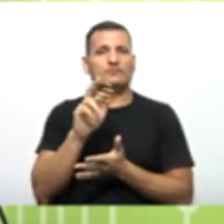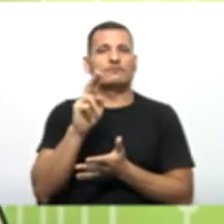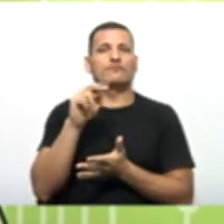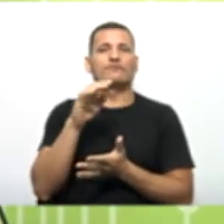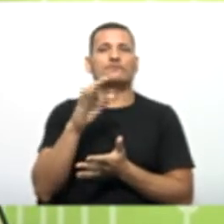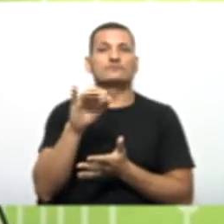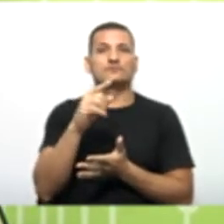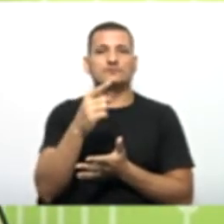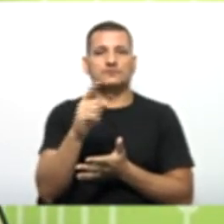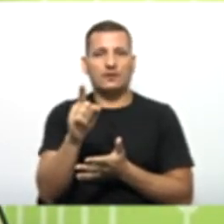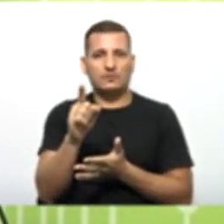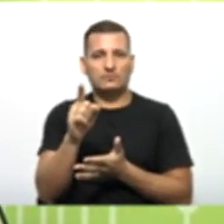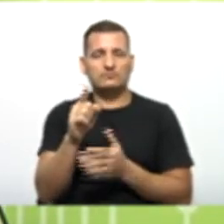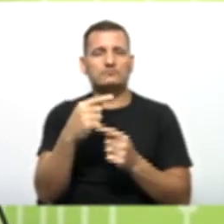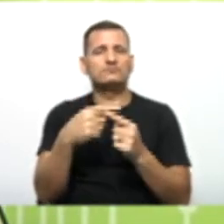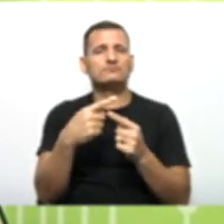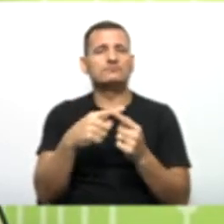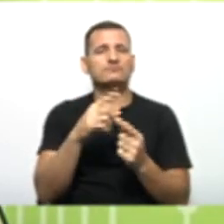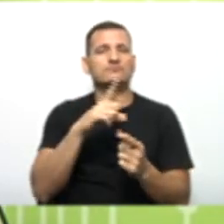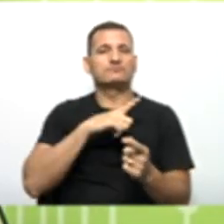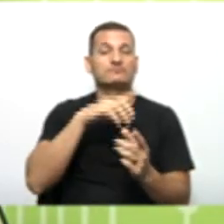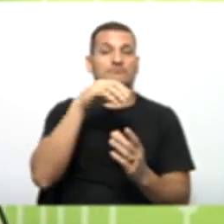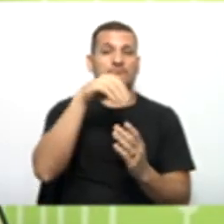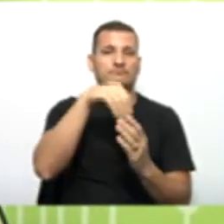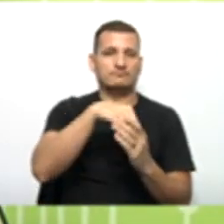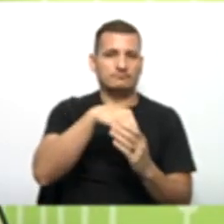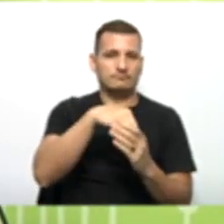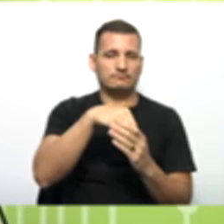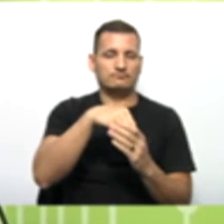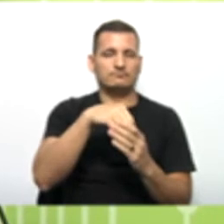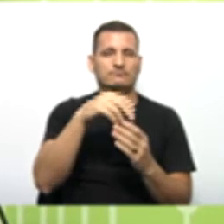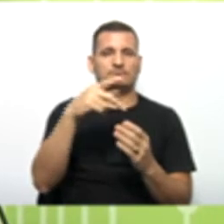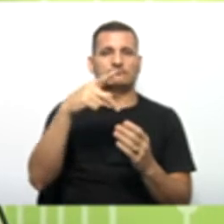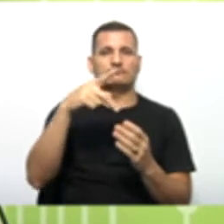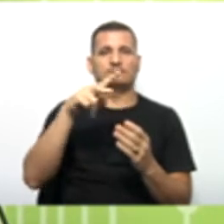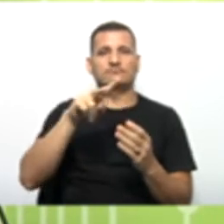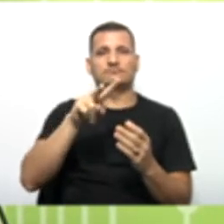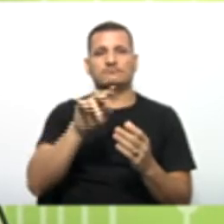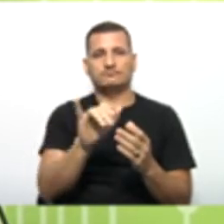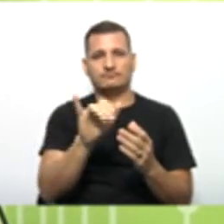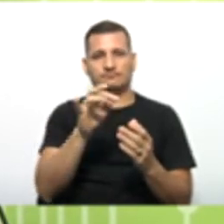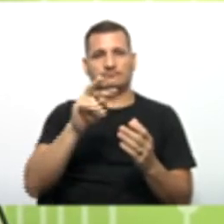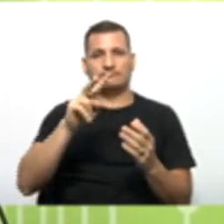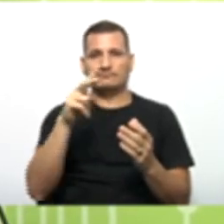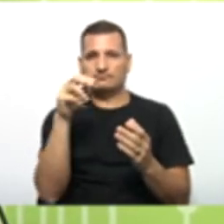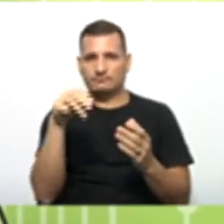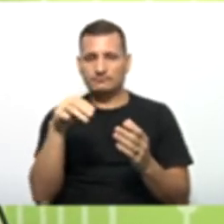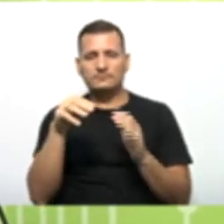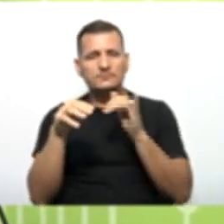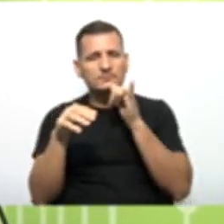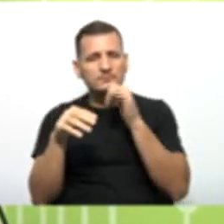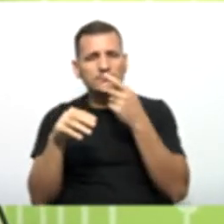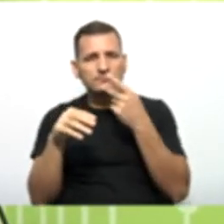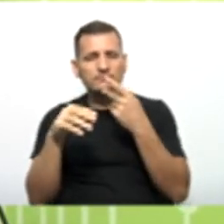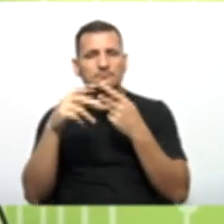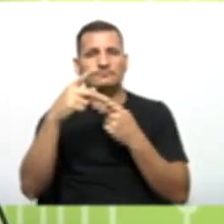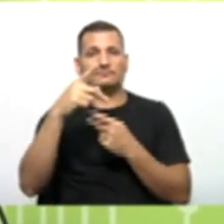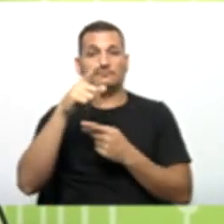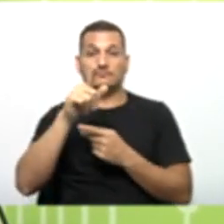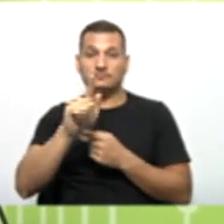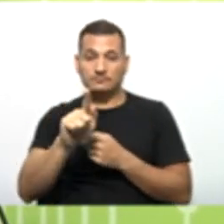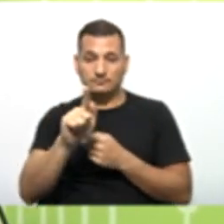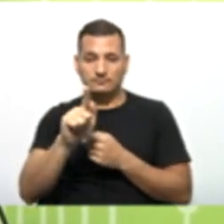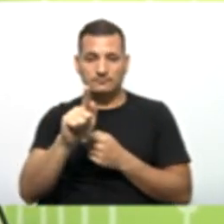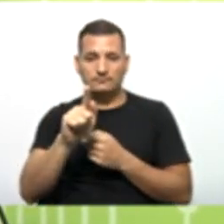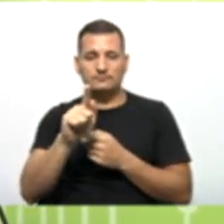está dentro do arquivo em python certo e quando eu disser página aí ele vai estar